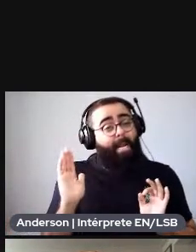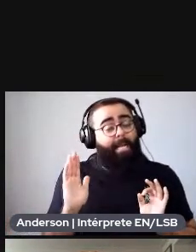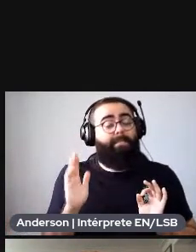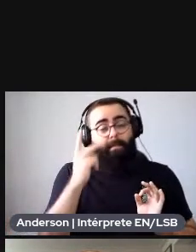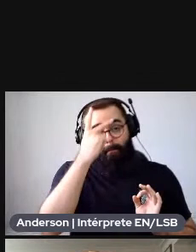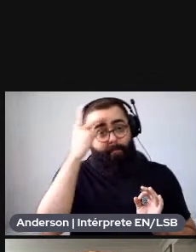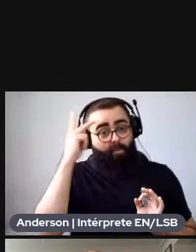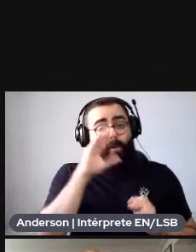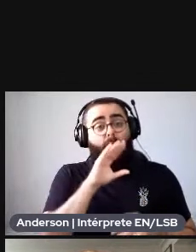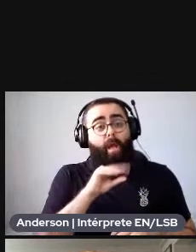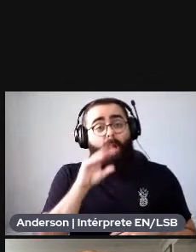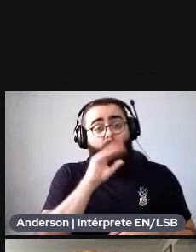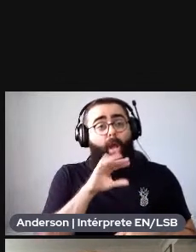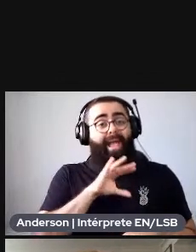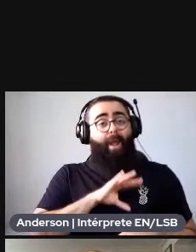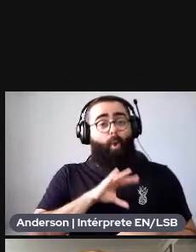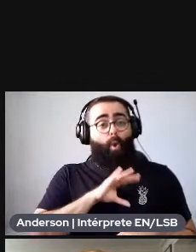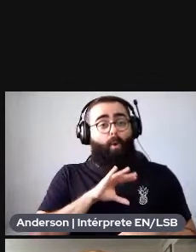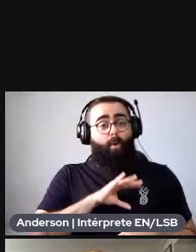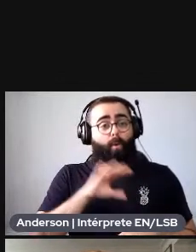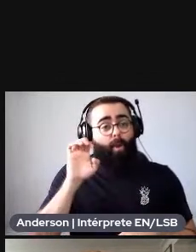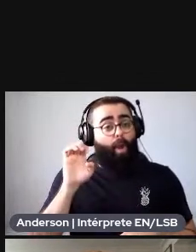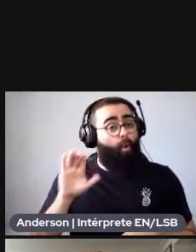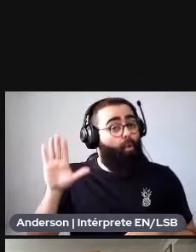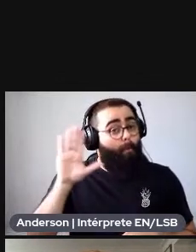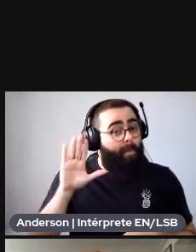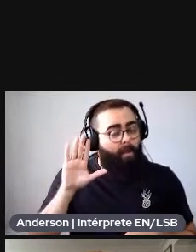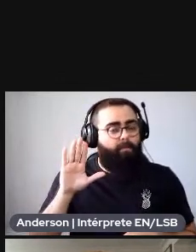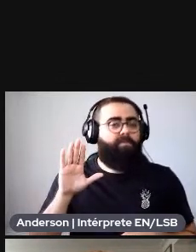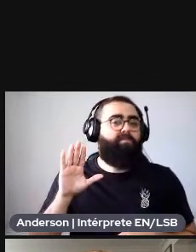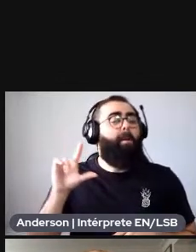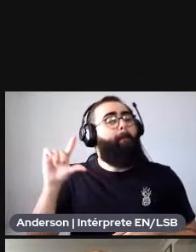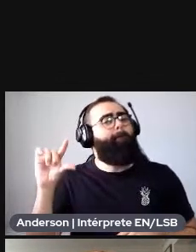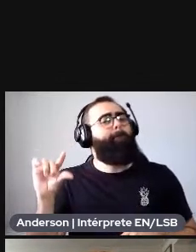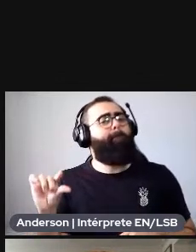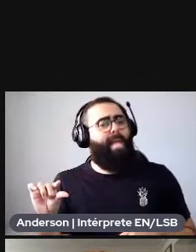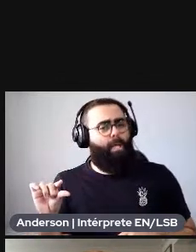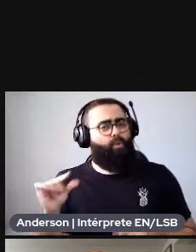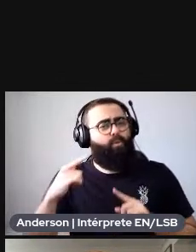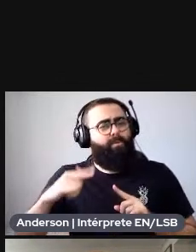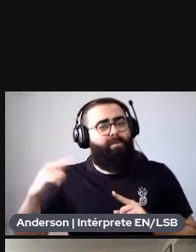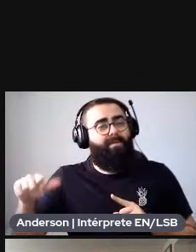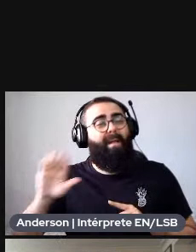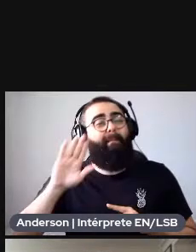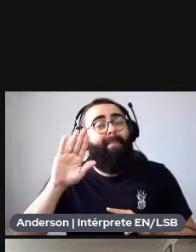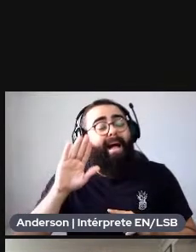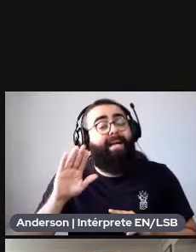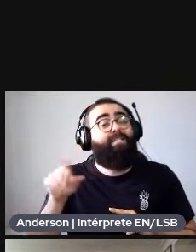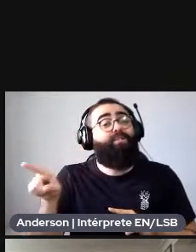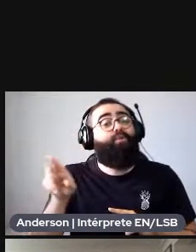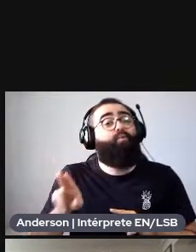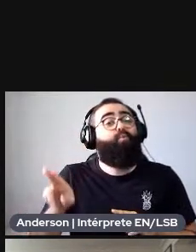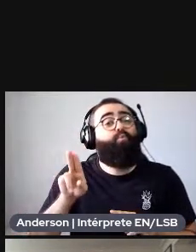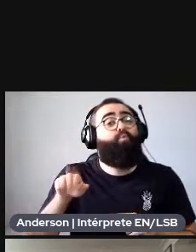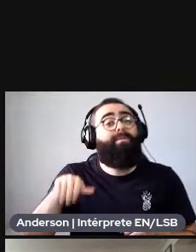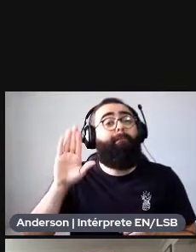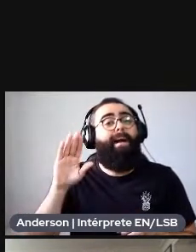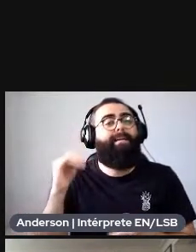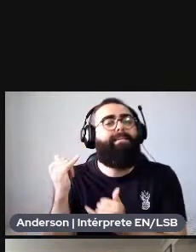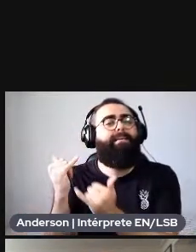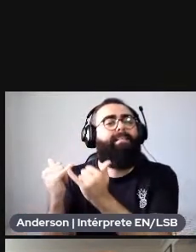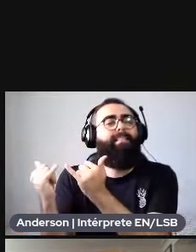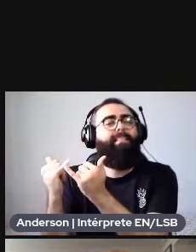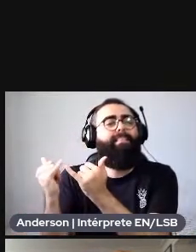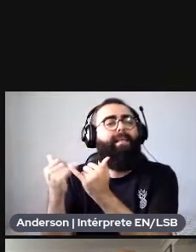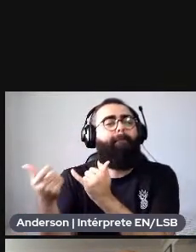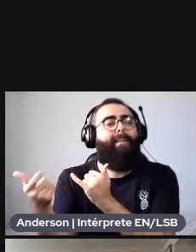português europeu favorecem a reiteração por sinonímia. Portanto, a não repetição,